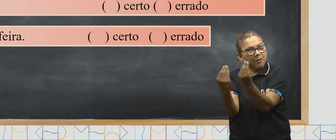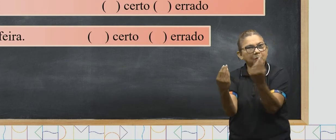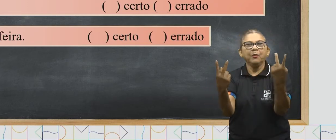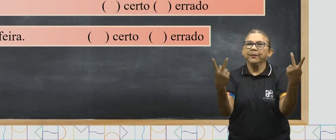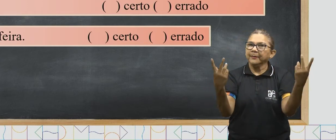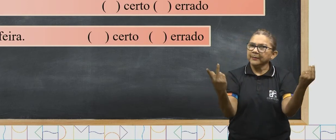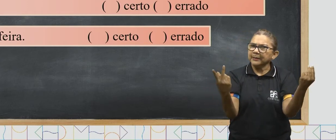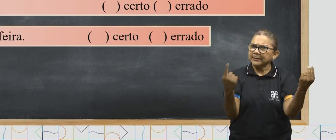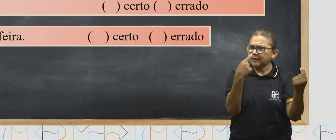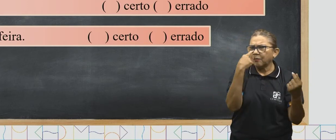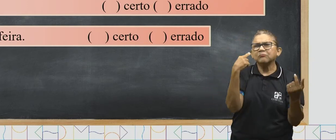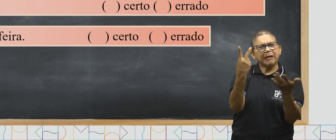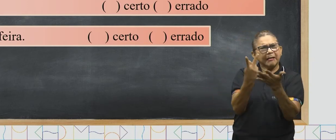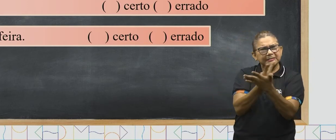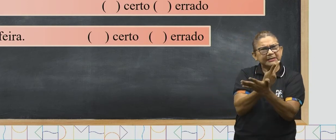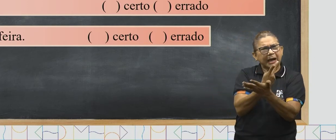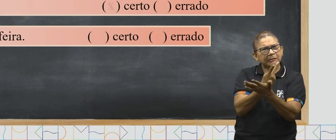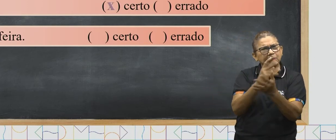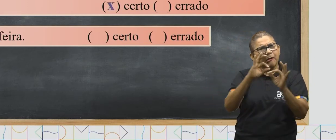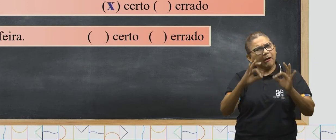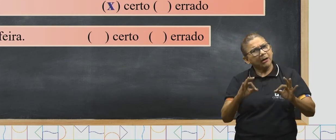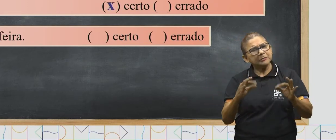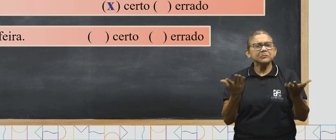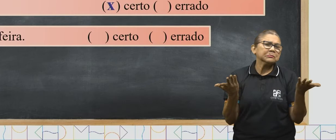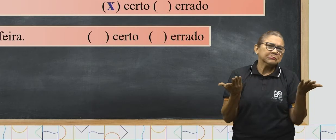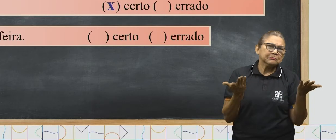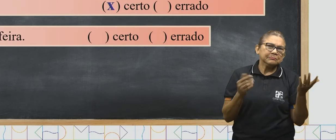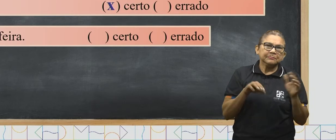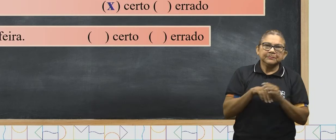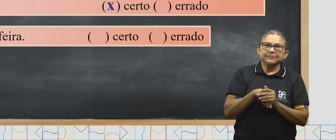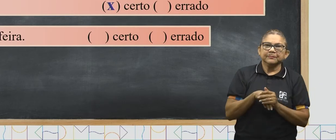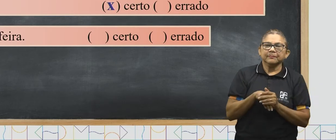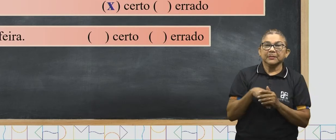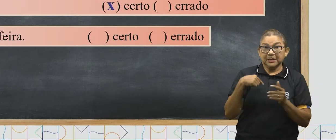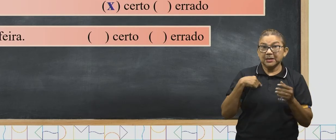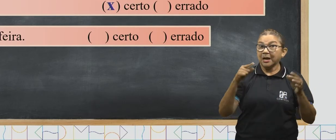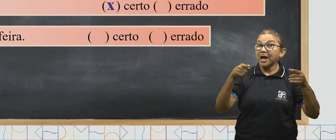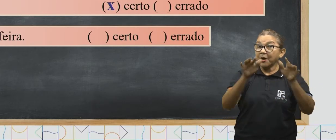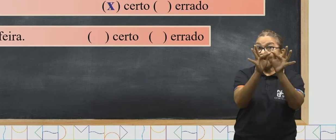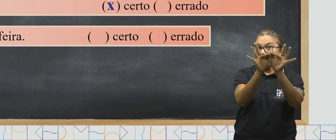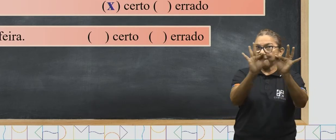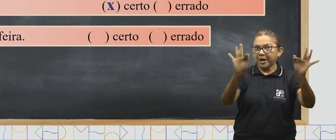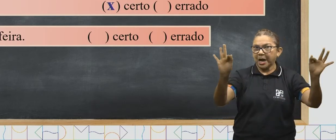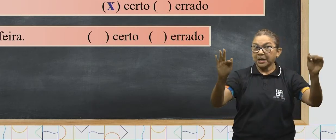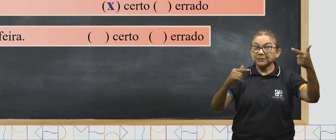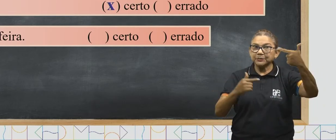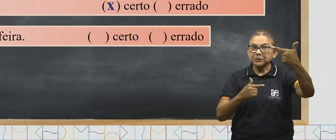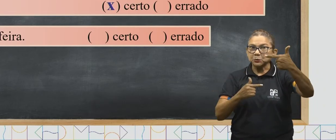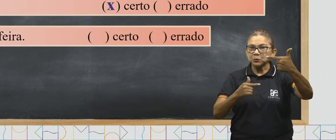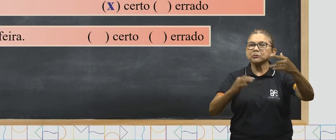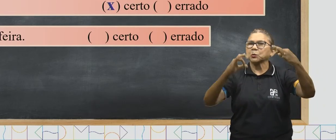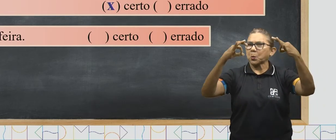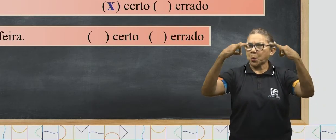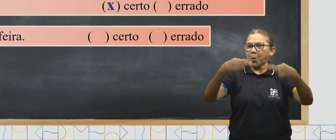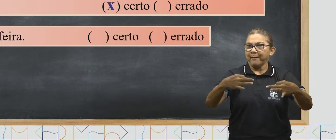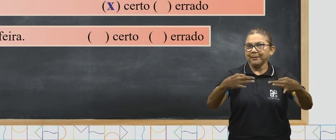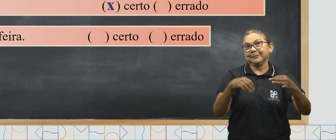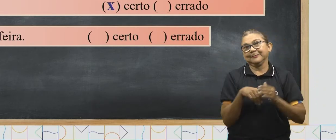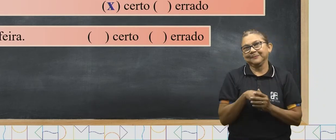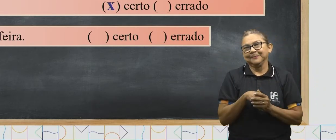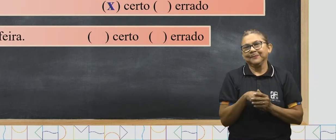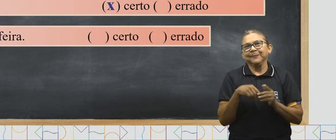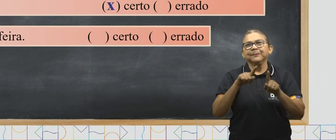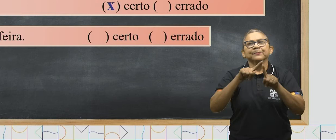ou a frase está errada? Vamos verificar? A frase está correta. Há concordância verbal aqui nesta